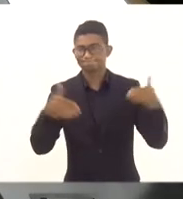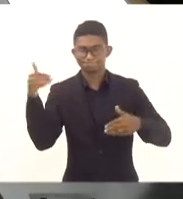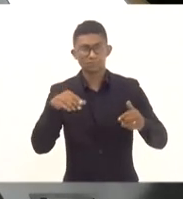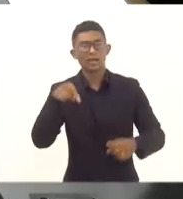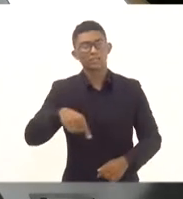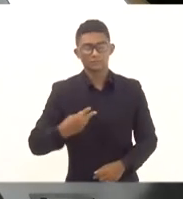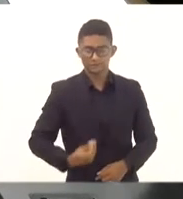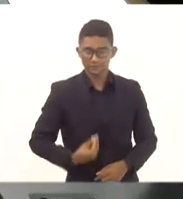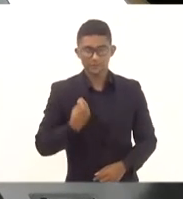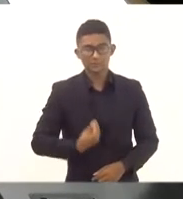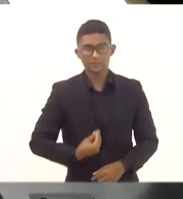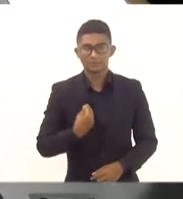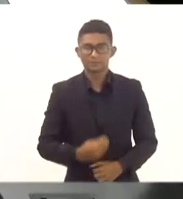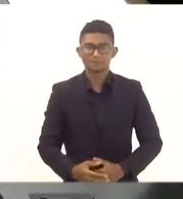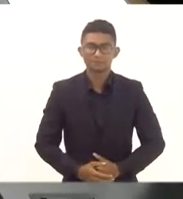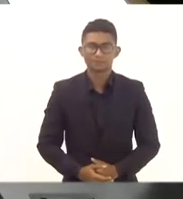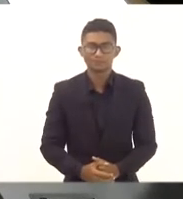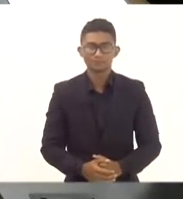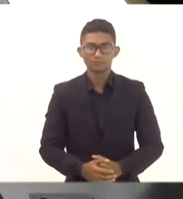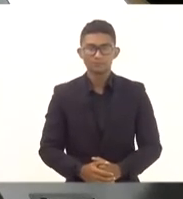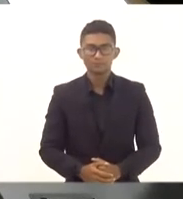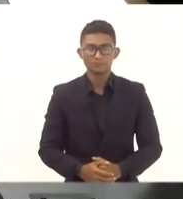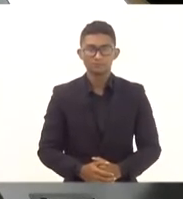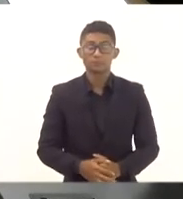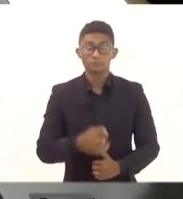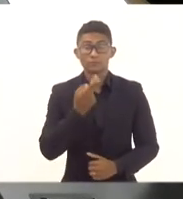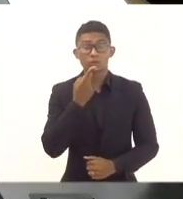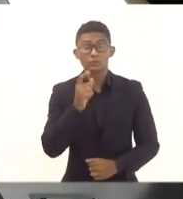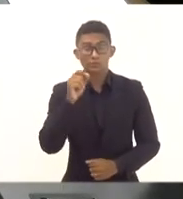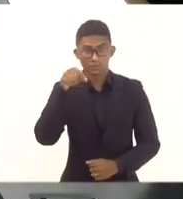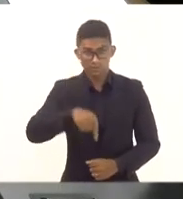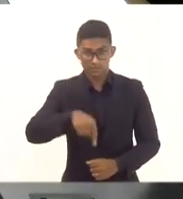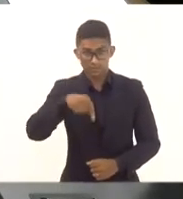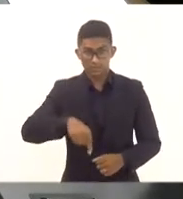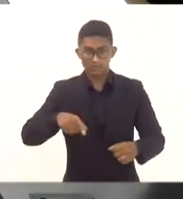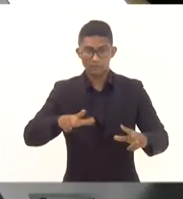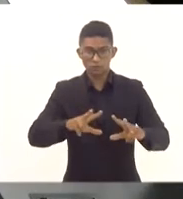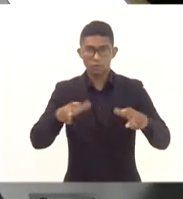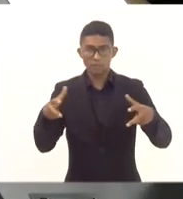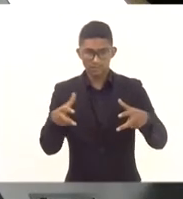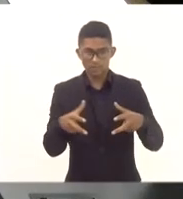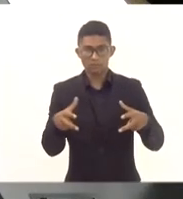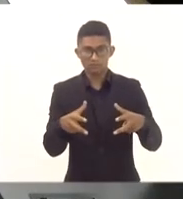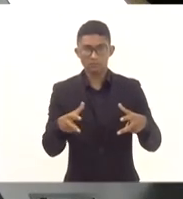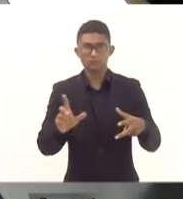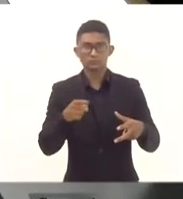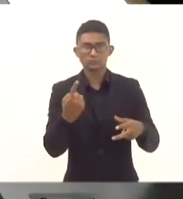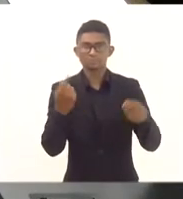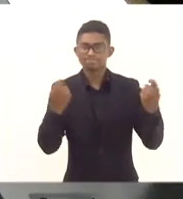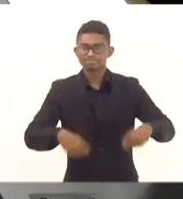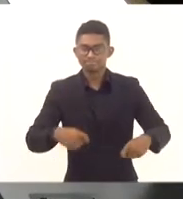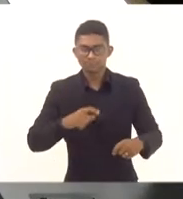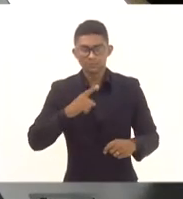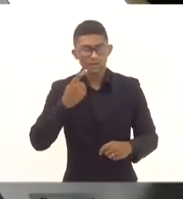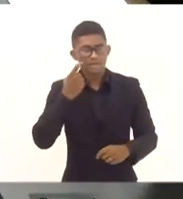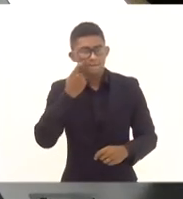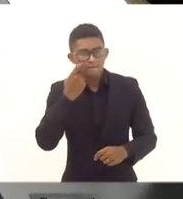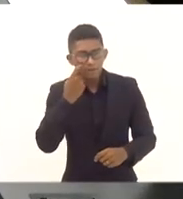dizer que se trata de uma de uma comissão pro positiva para que a gente possa identificar